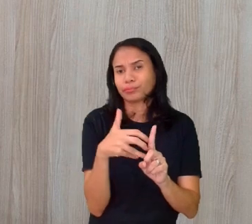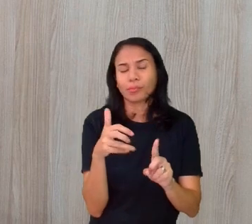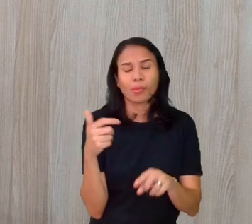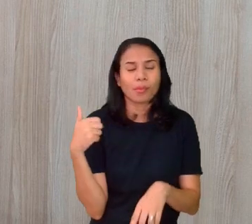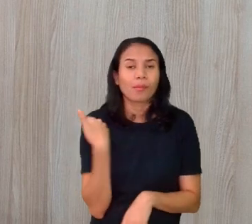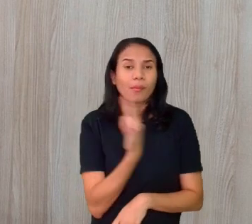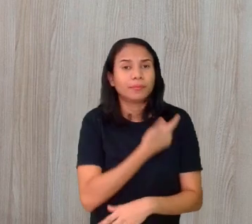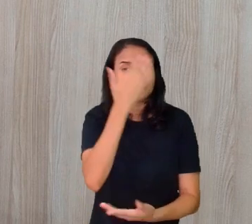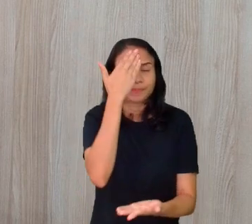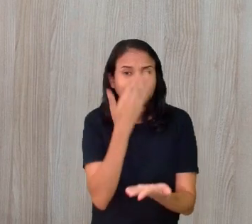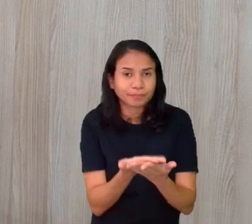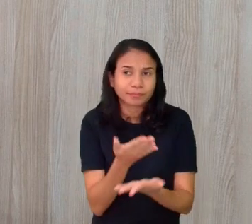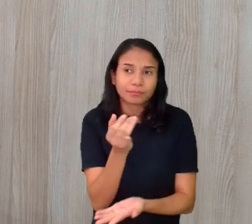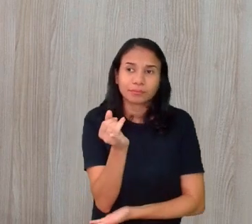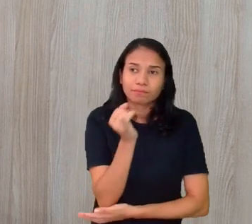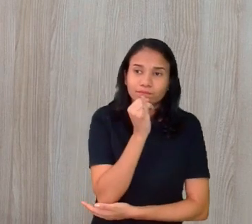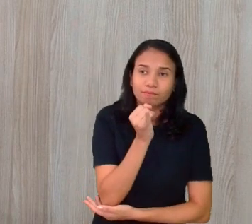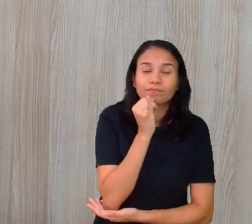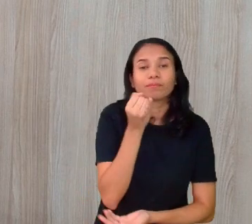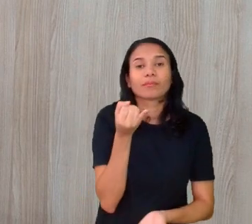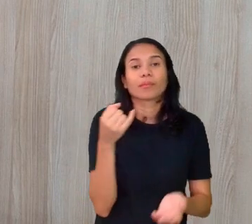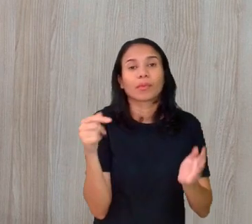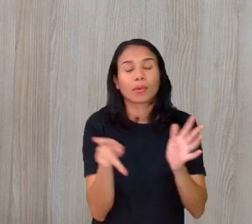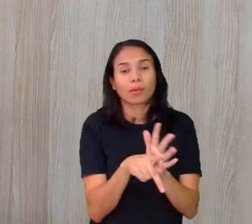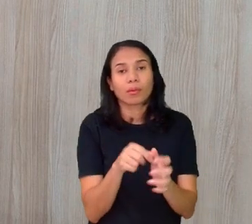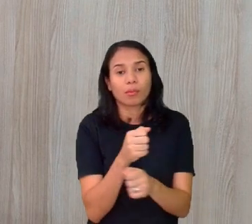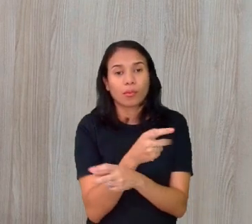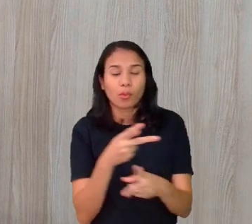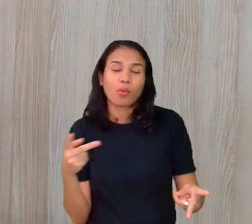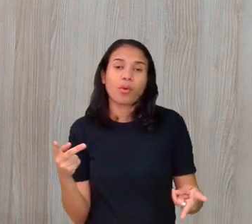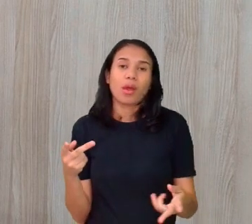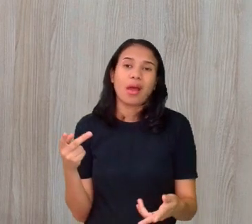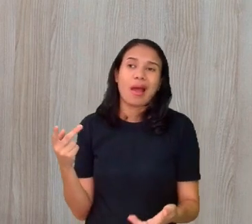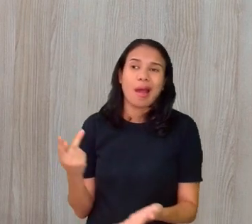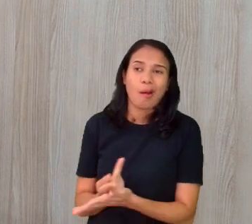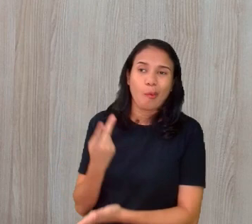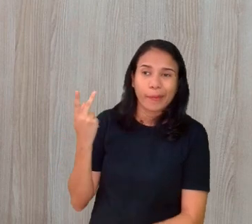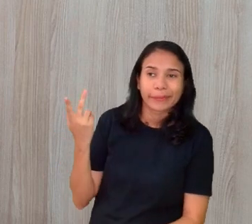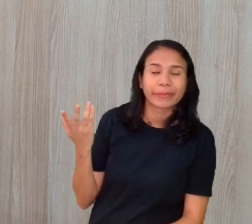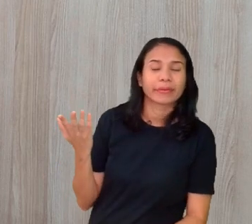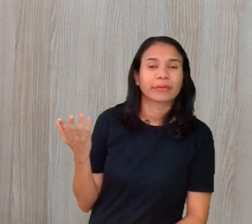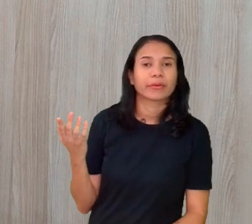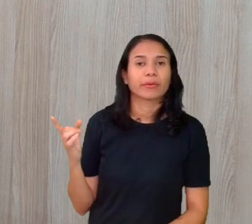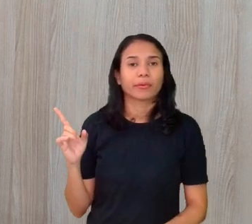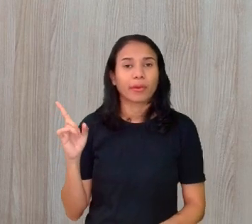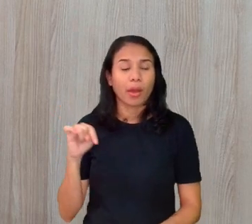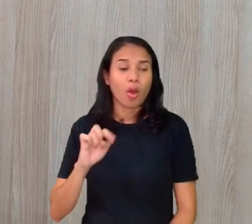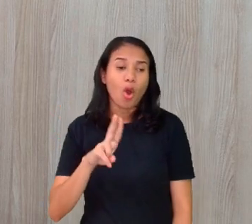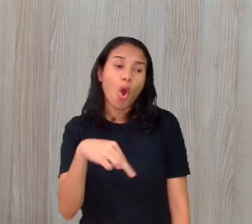gente tende a acreditar, por exemplo, que determinados fatos que aconteceram, eles